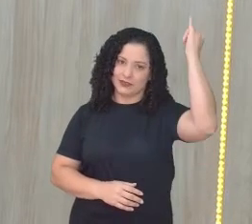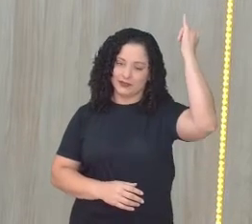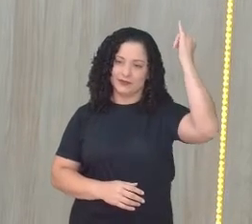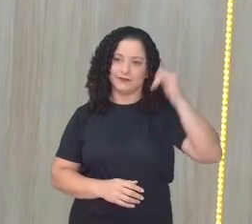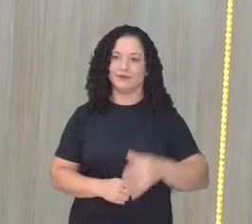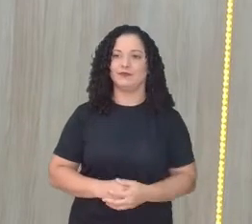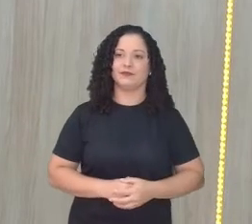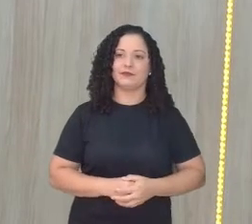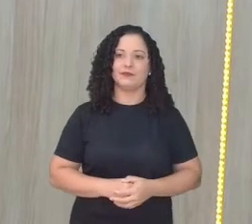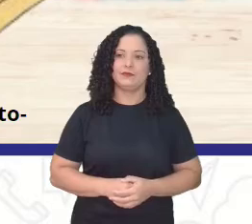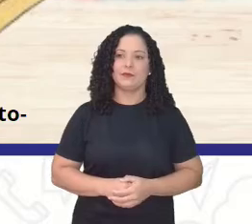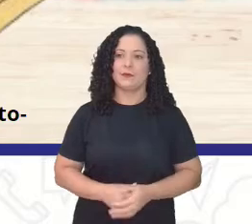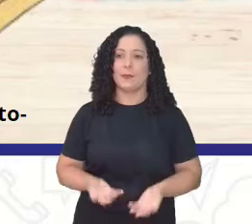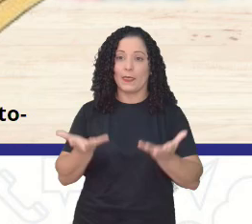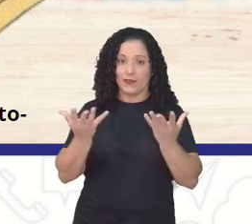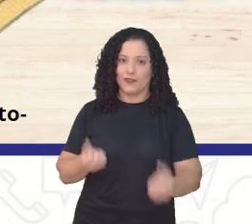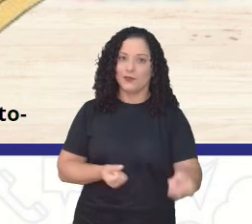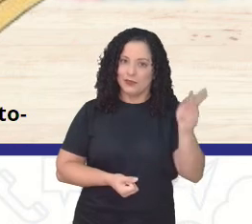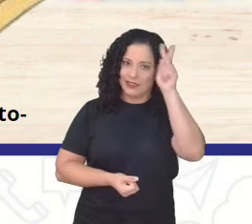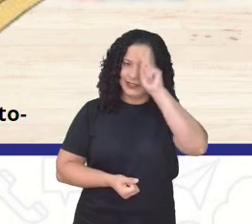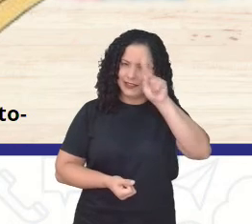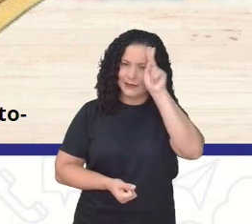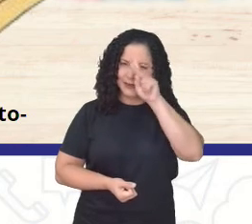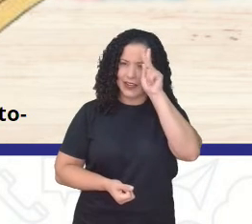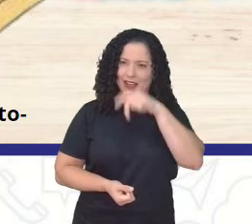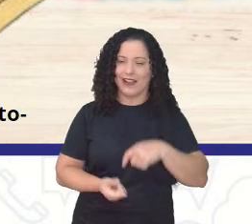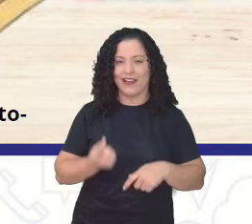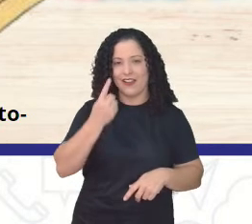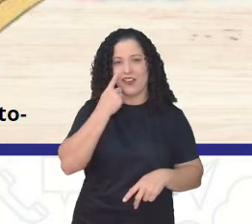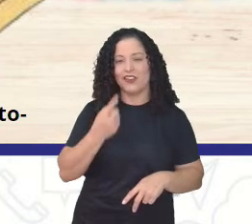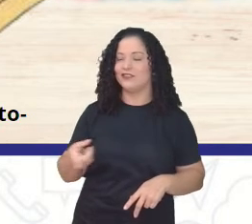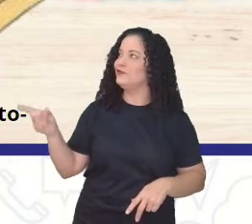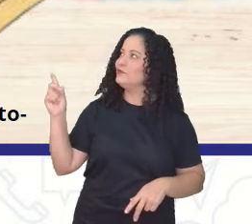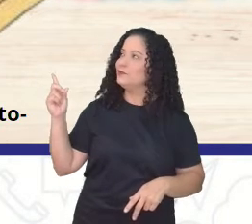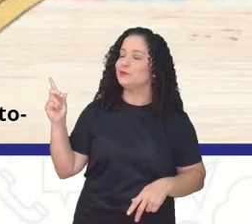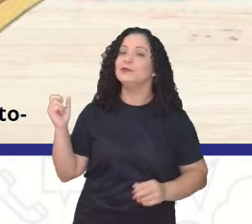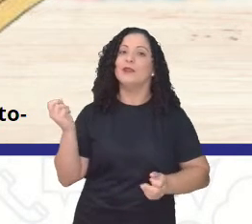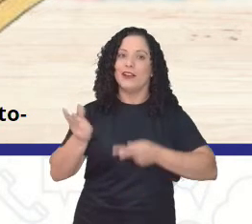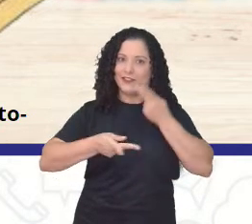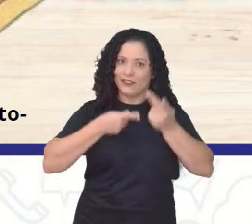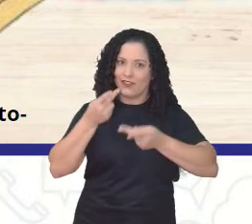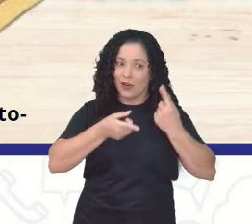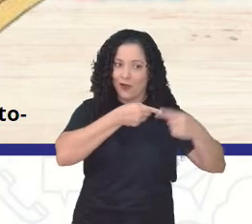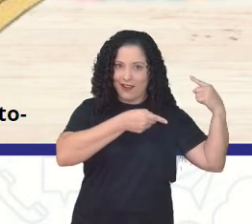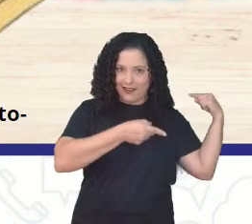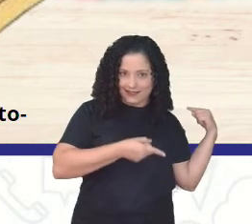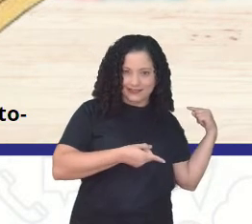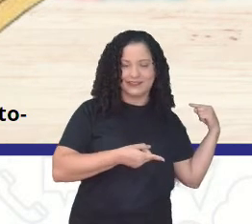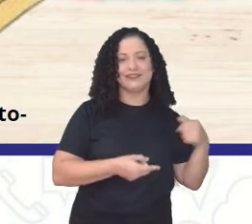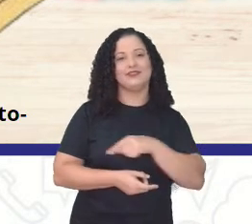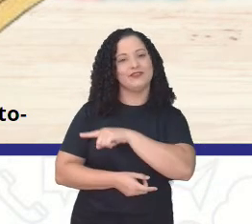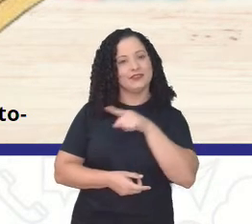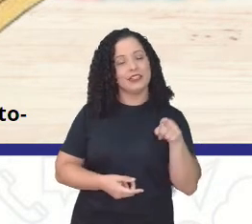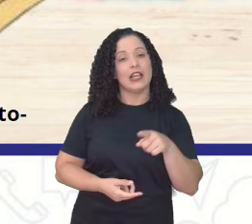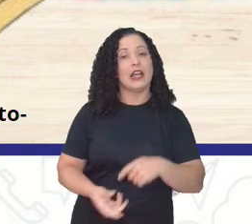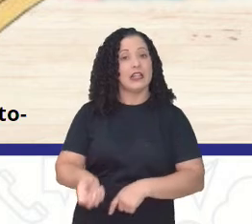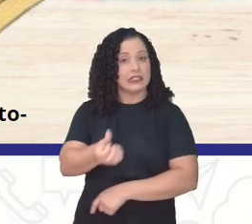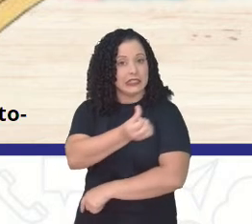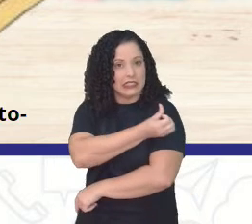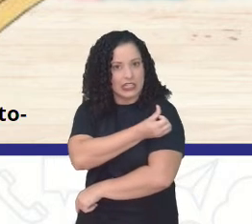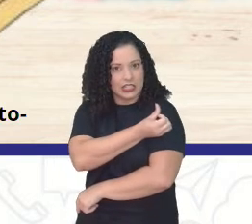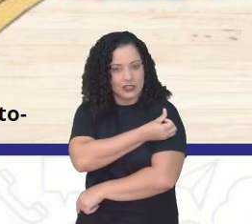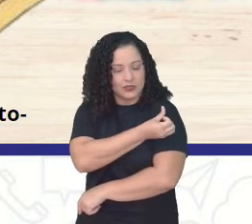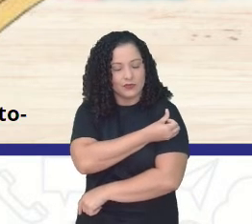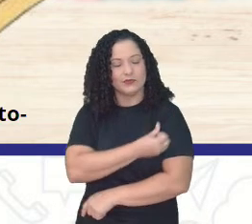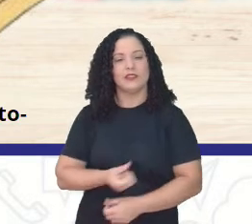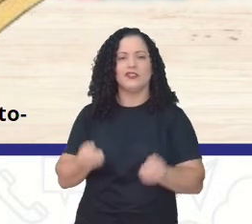E, ó, vamos lembrar aqui, ó, a gente falou ainda há pouco para a turminha do 6º ano sobre o